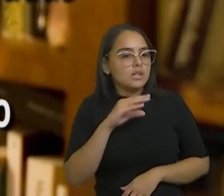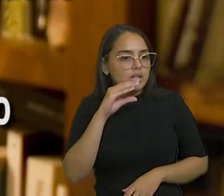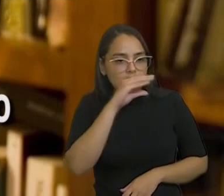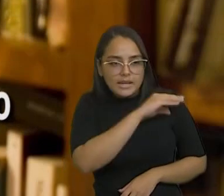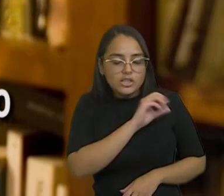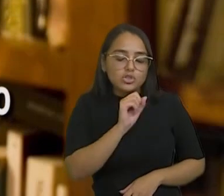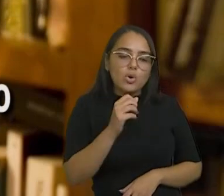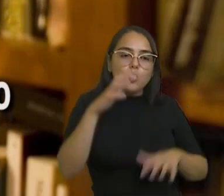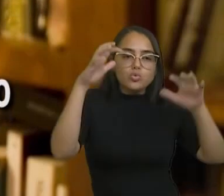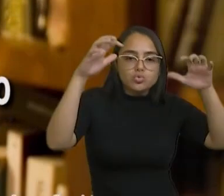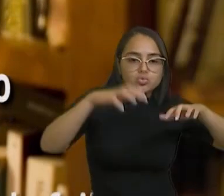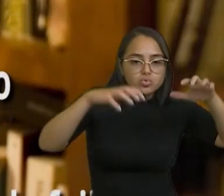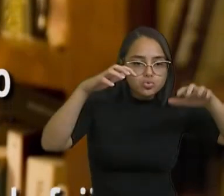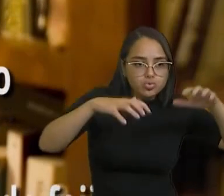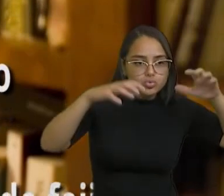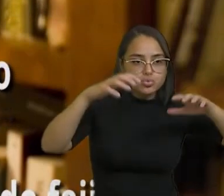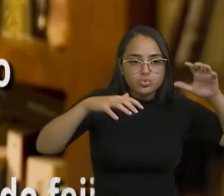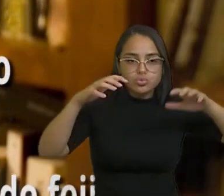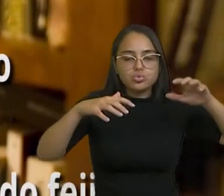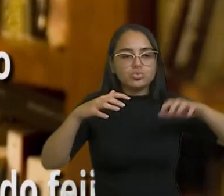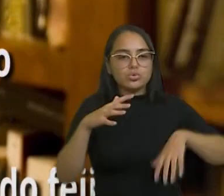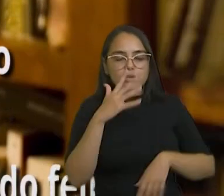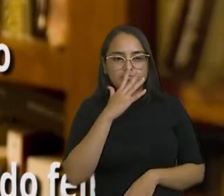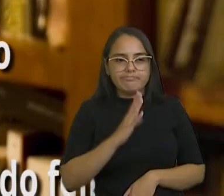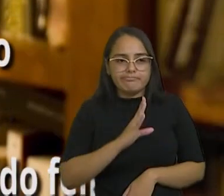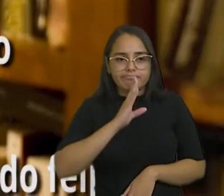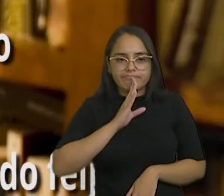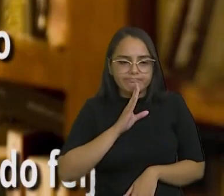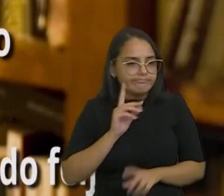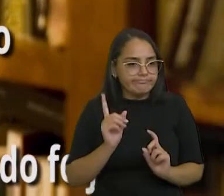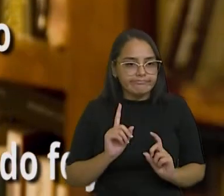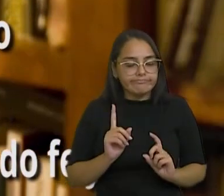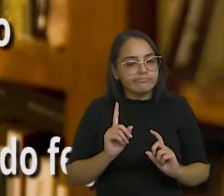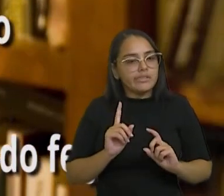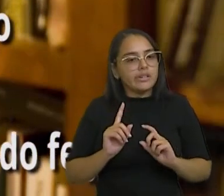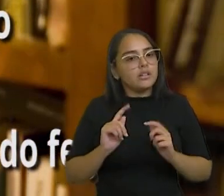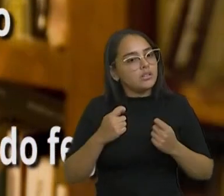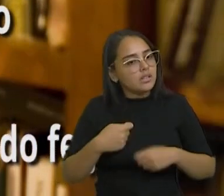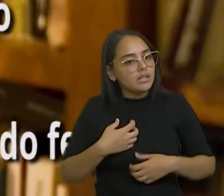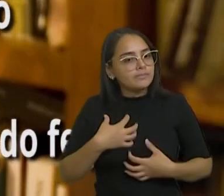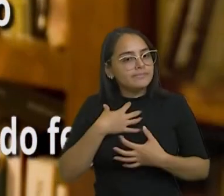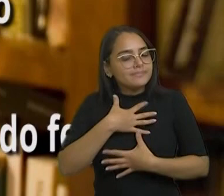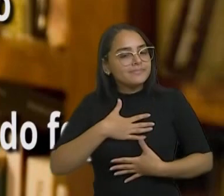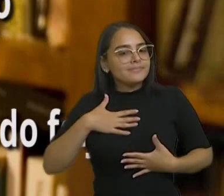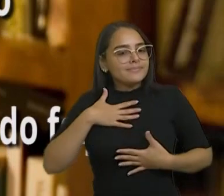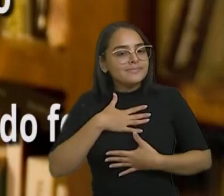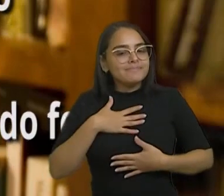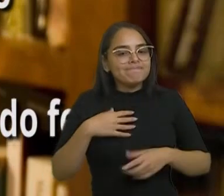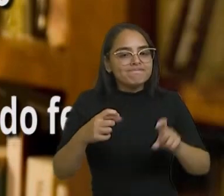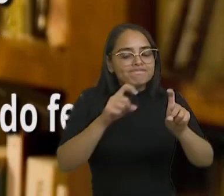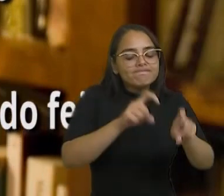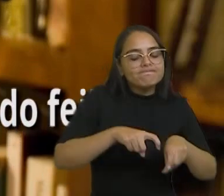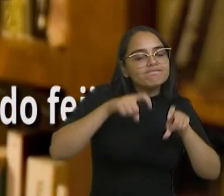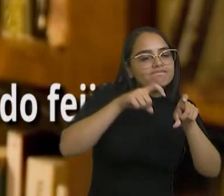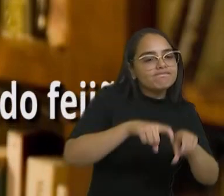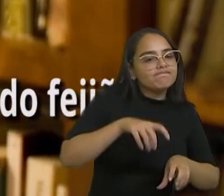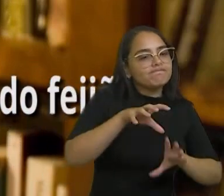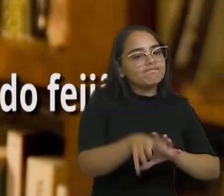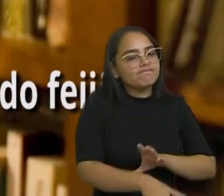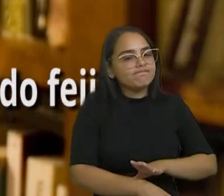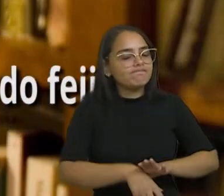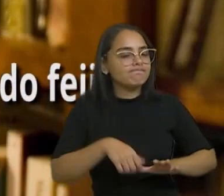toró d'água. Hesitar, recuar, não se cogita. A satisfação no ato de lavrar a terra